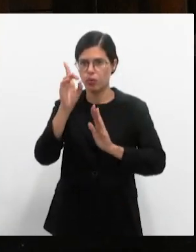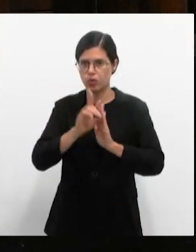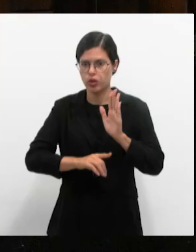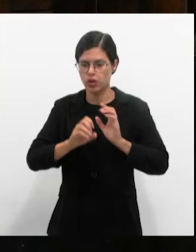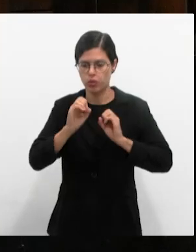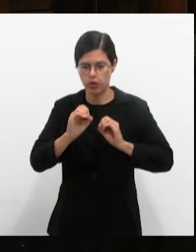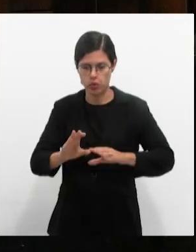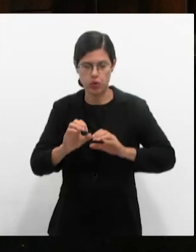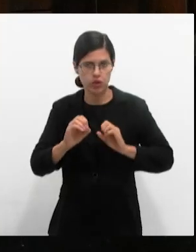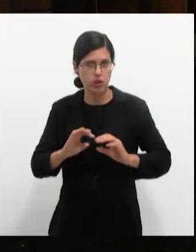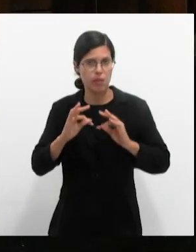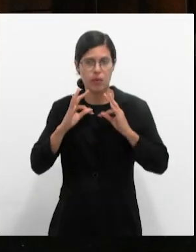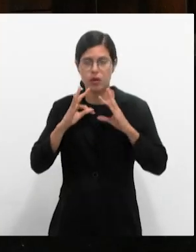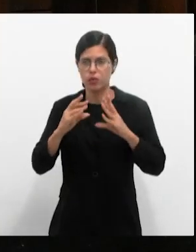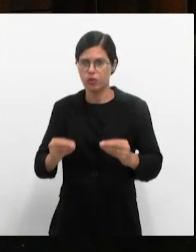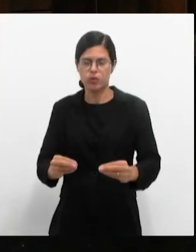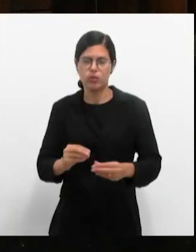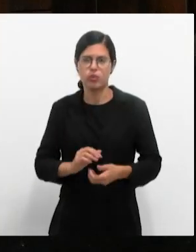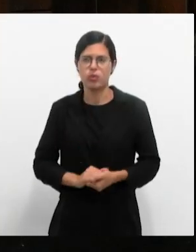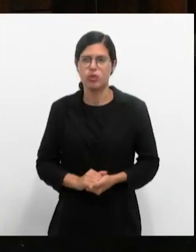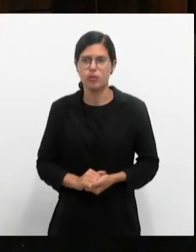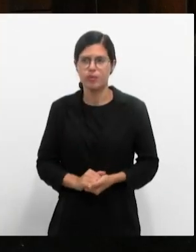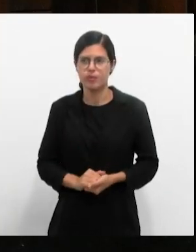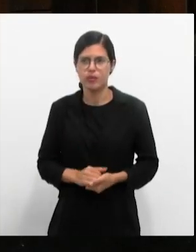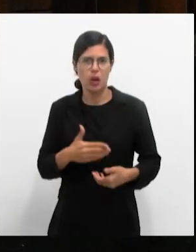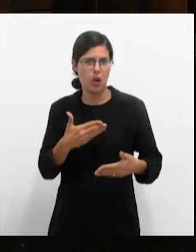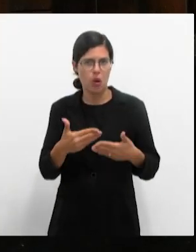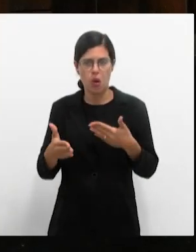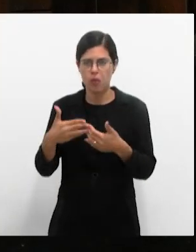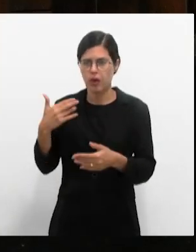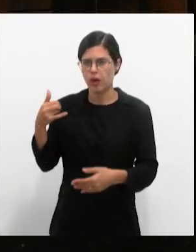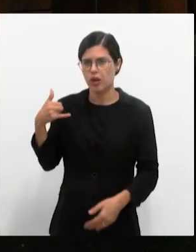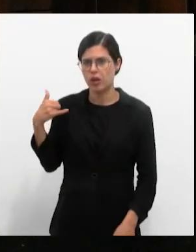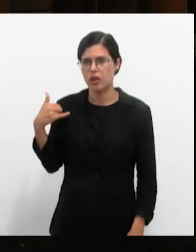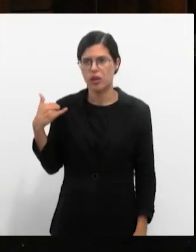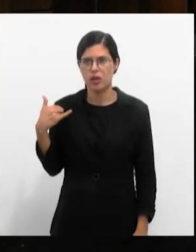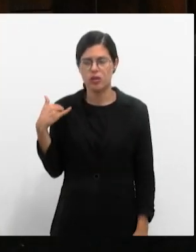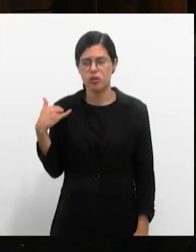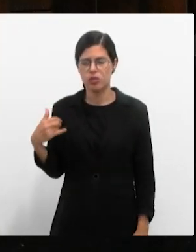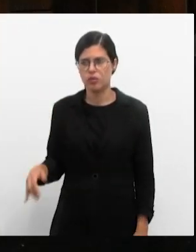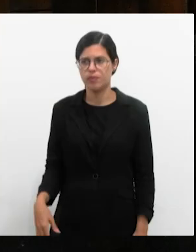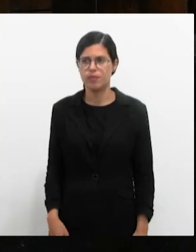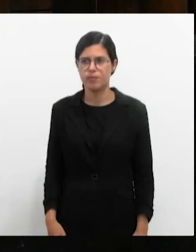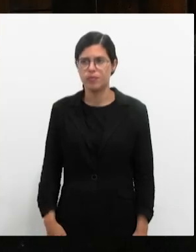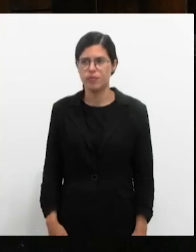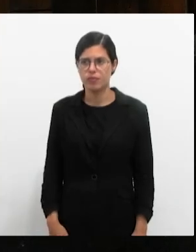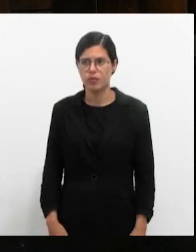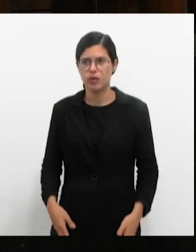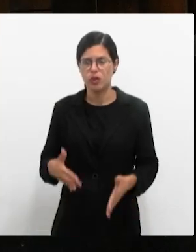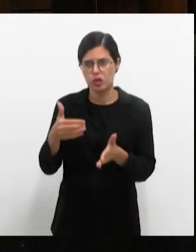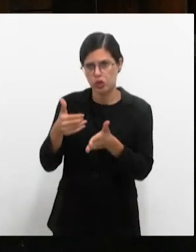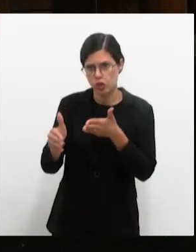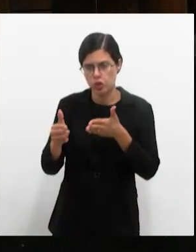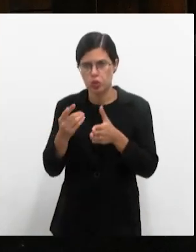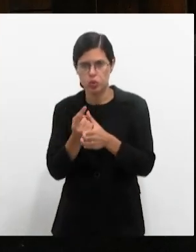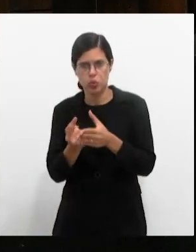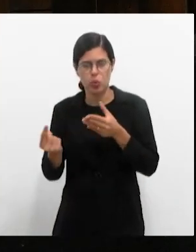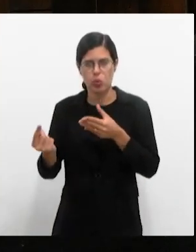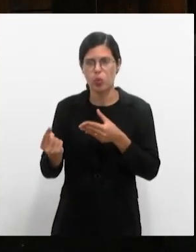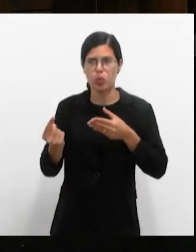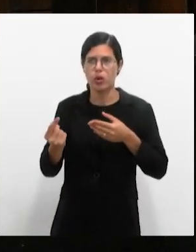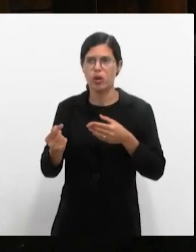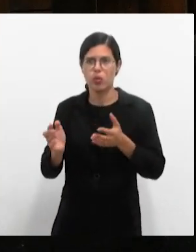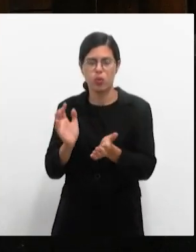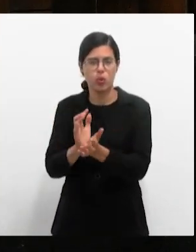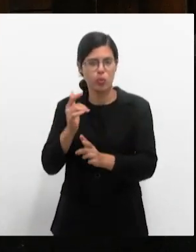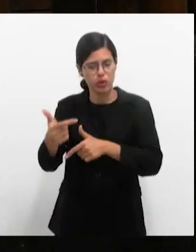educação para todos, em qualquer idade e sem nenhuma forma de exclusão. Ou seja, exclui a classe trabalhadora,